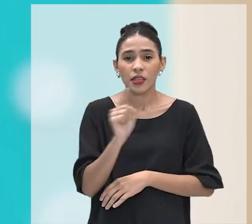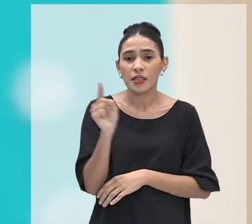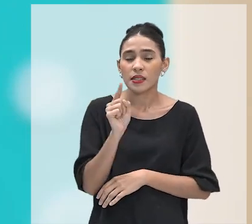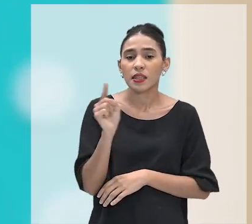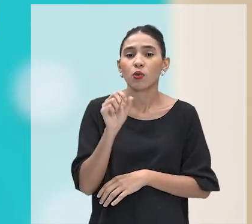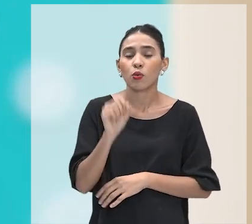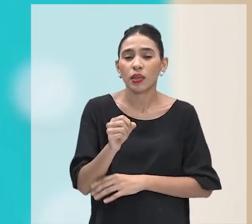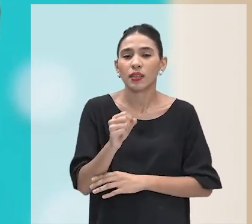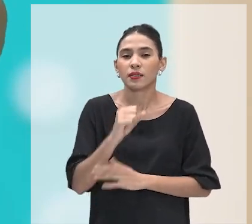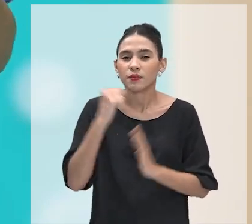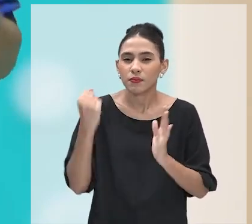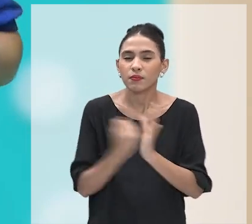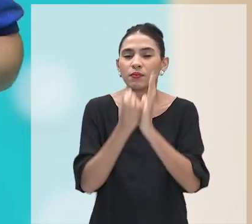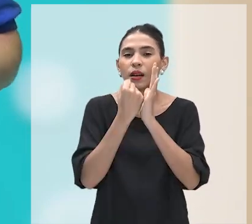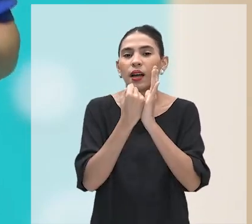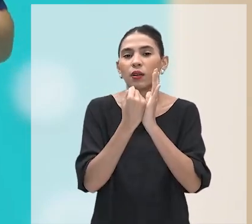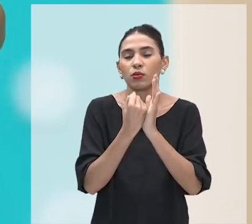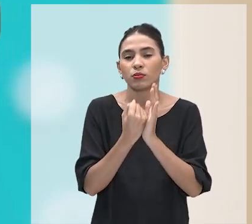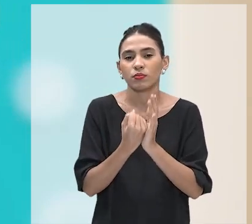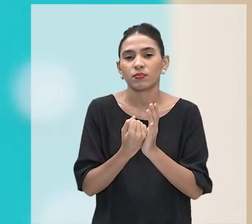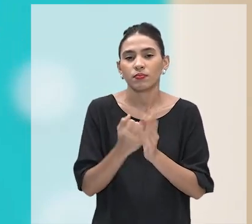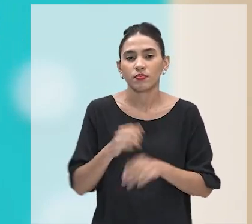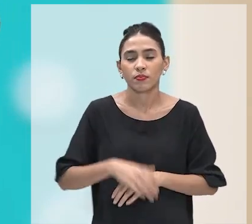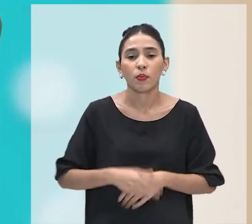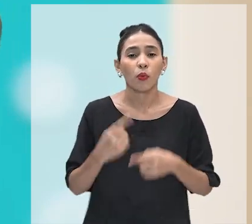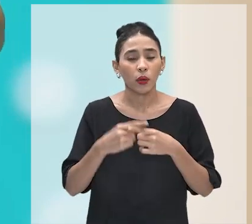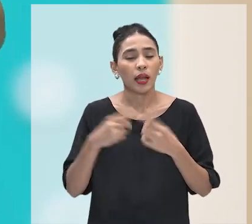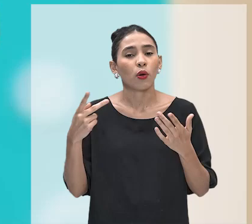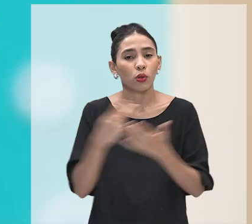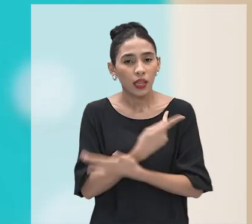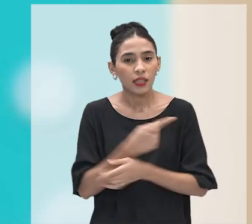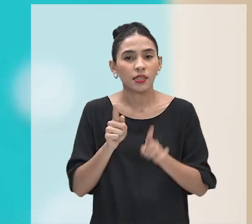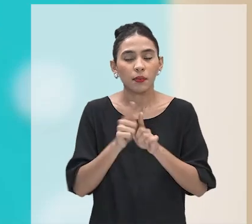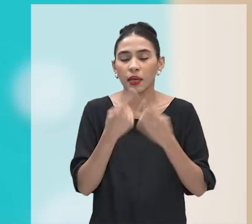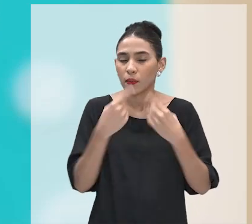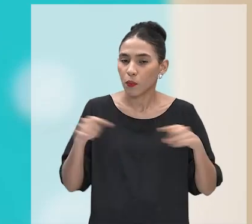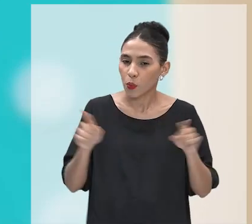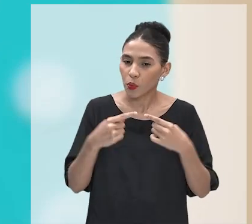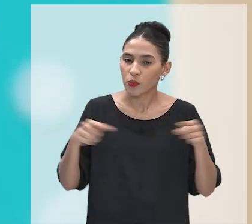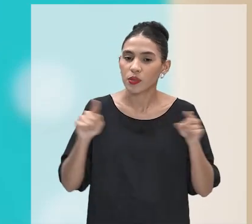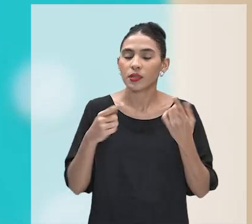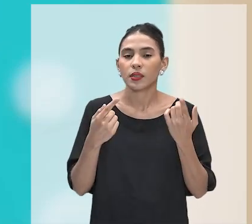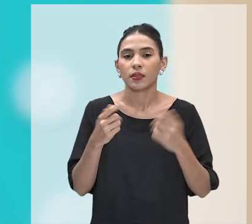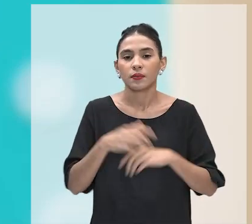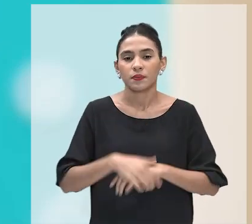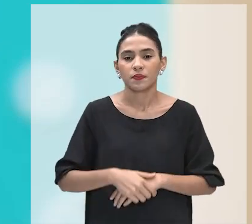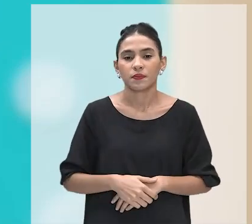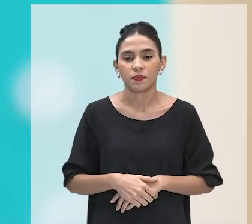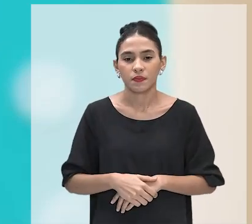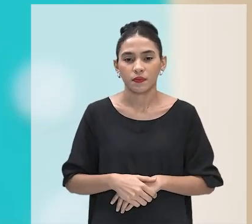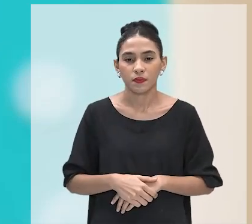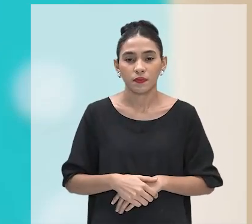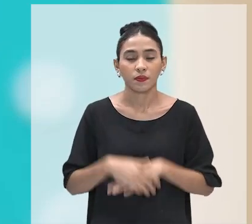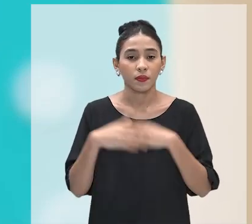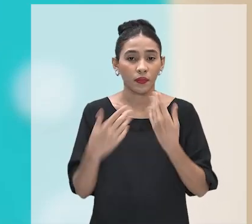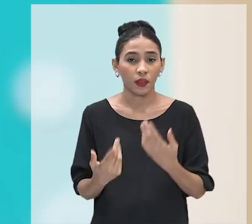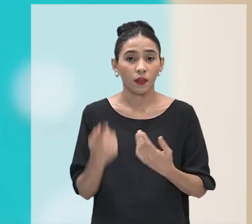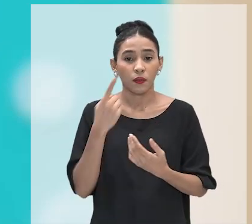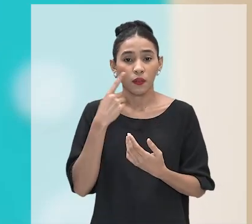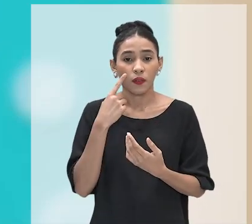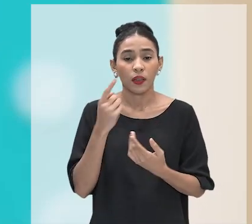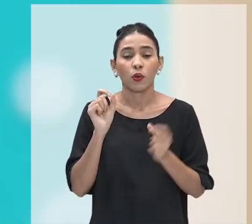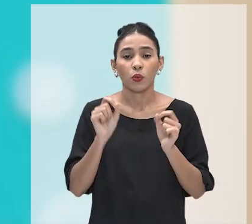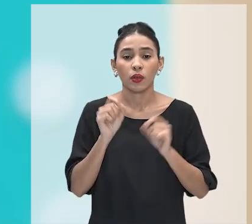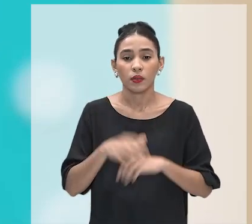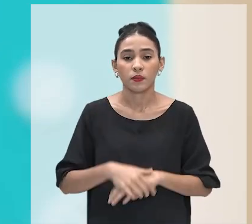a teatralidade, acontece a música, tem toda uma história que nós estamos vendo desde a nossa primeira aula. Então, vamos ver agora, falar